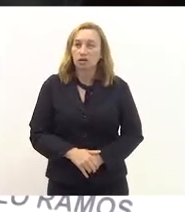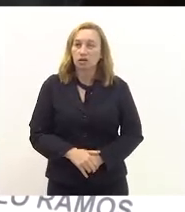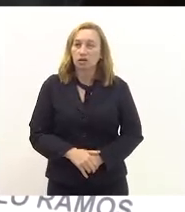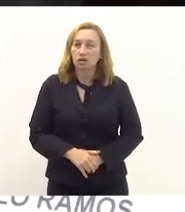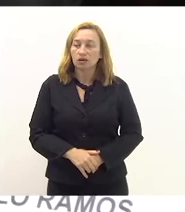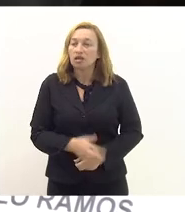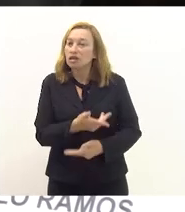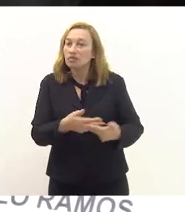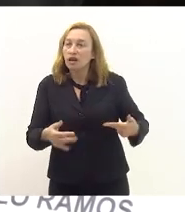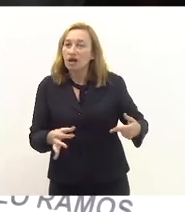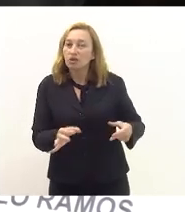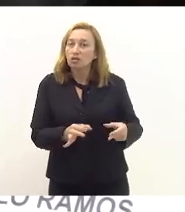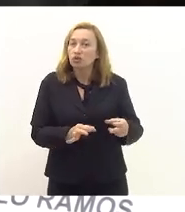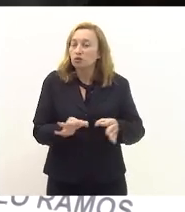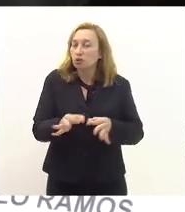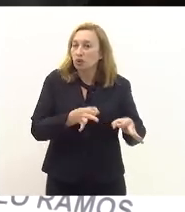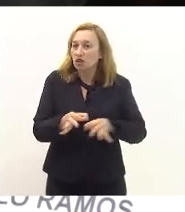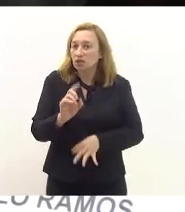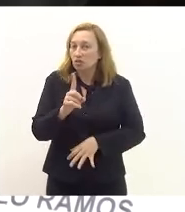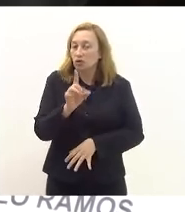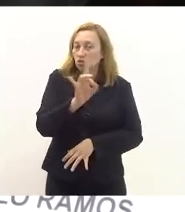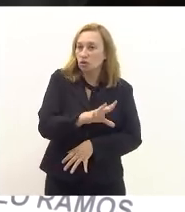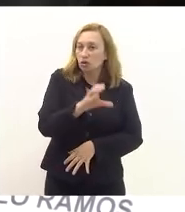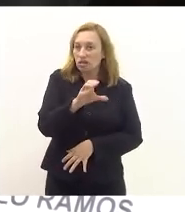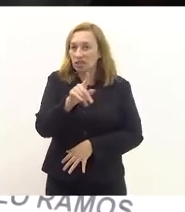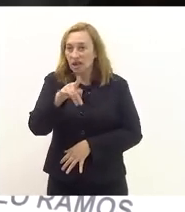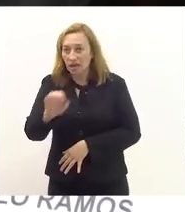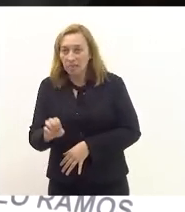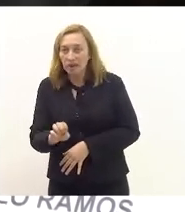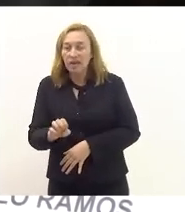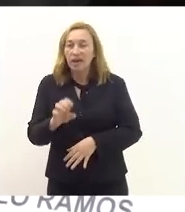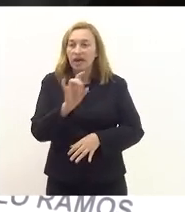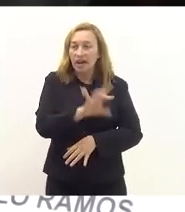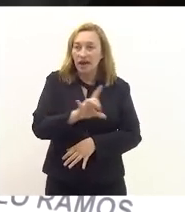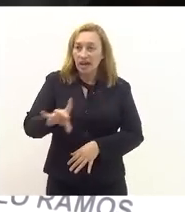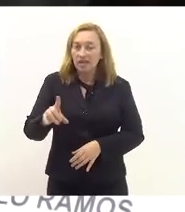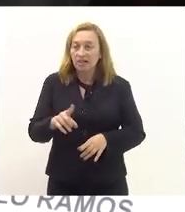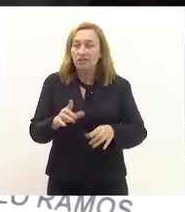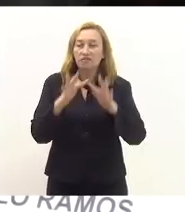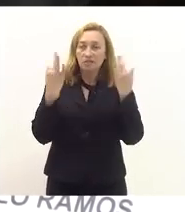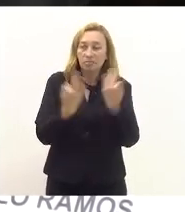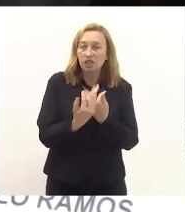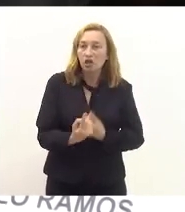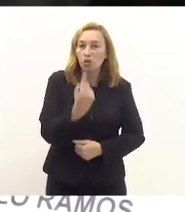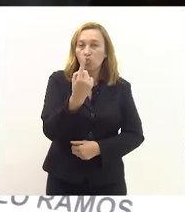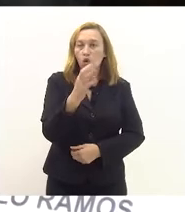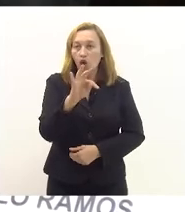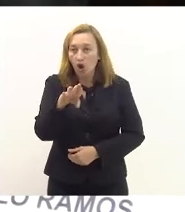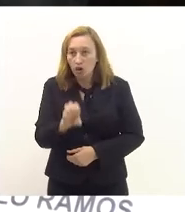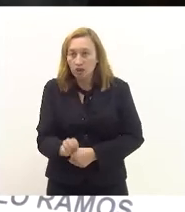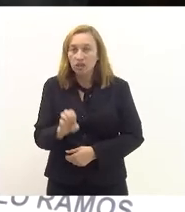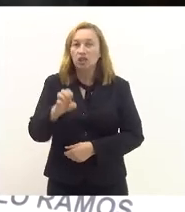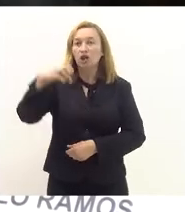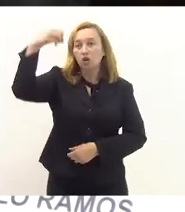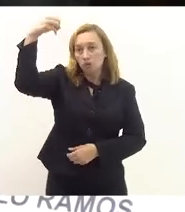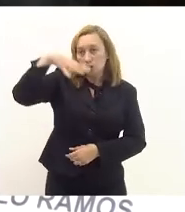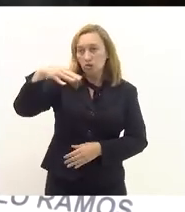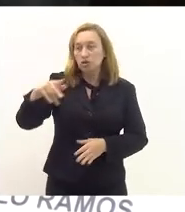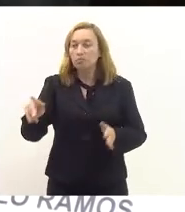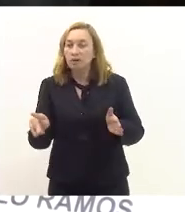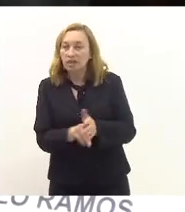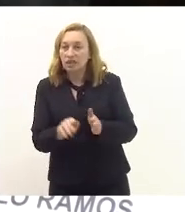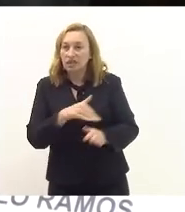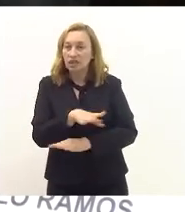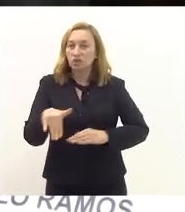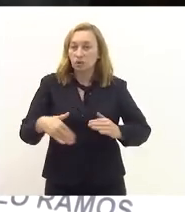série de projetos, e não só o CIEP, mas tem o Cada Família um Lote, que foi o Brizola que criou. Tem Luz para Todos, que foi o Brizola